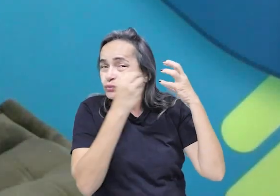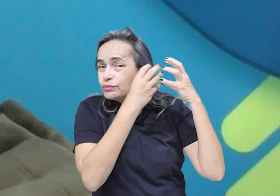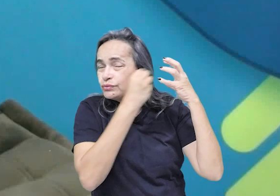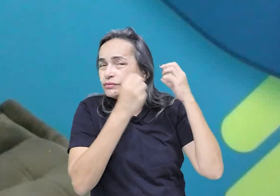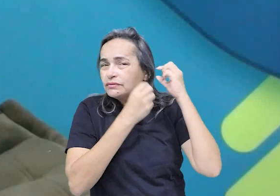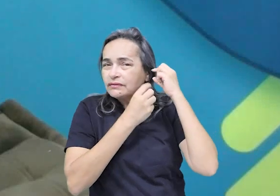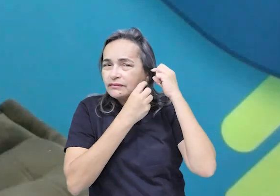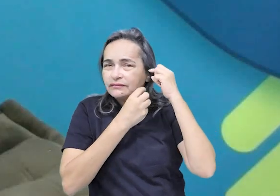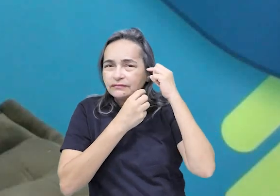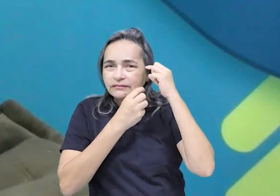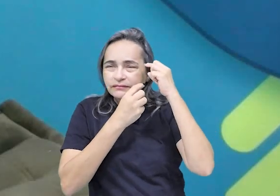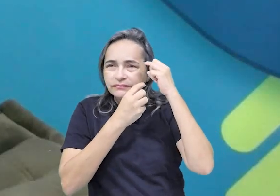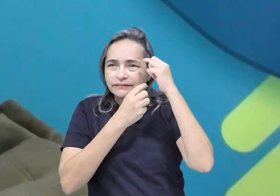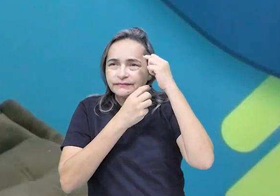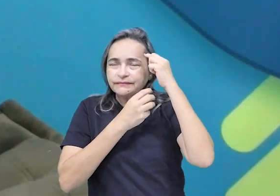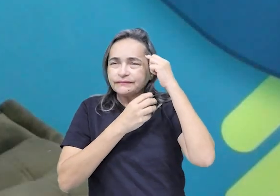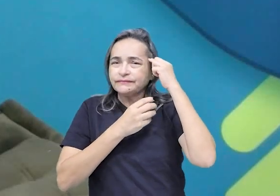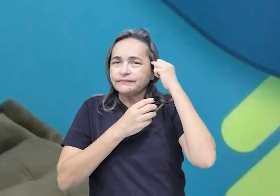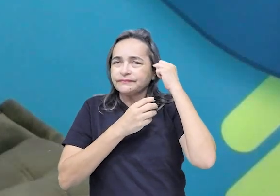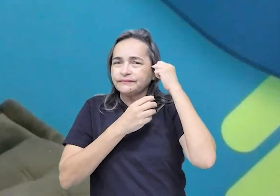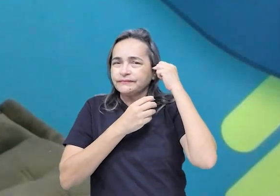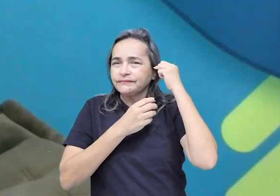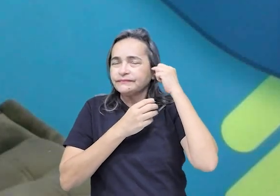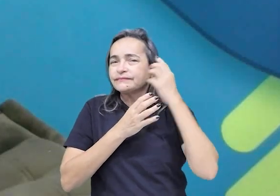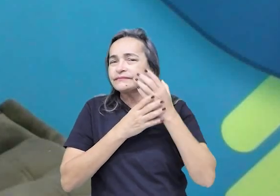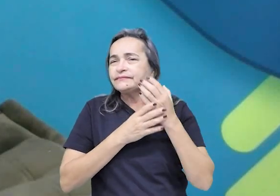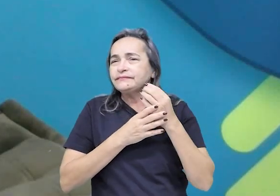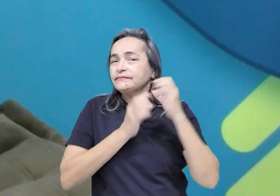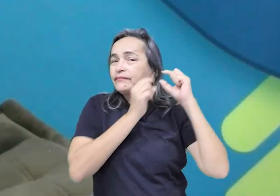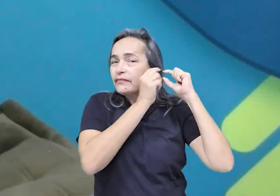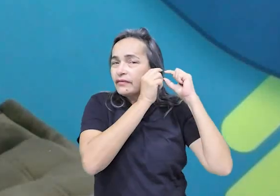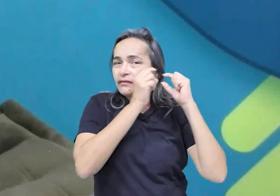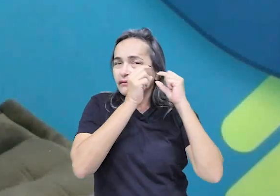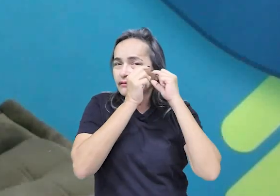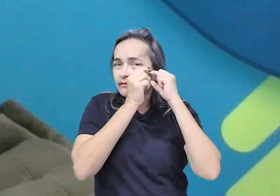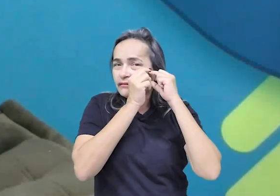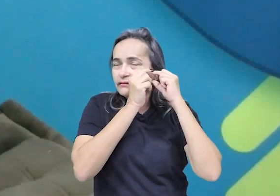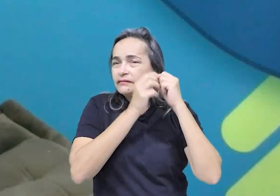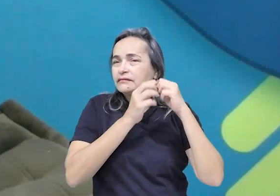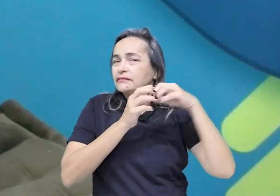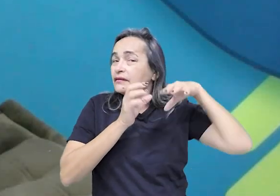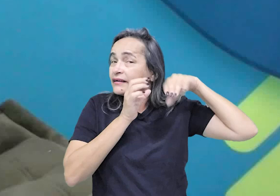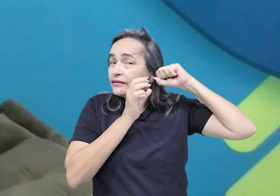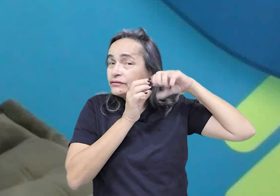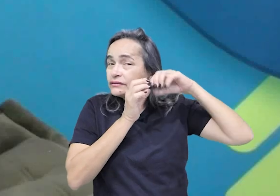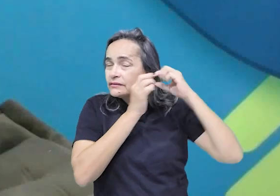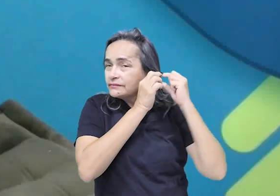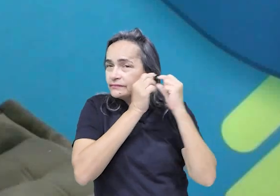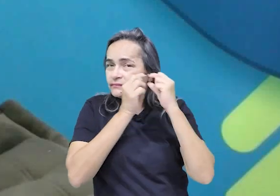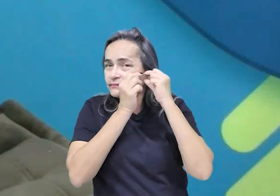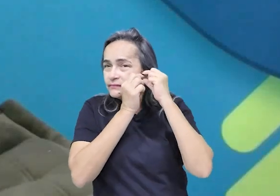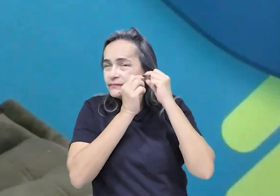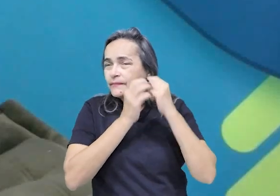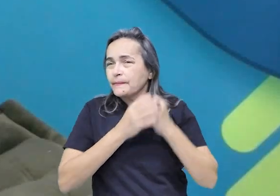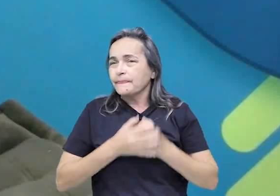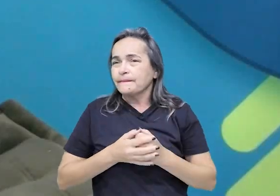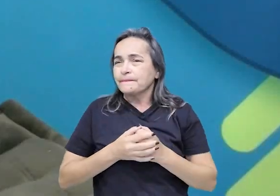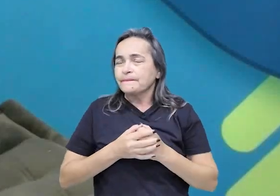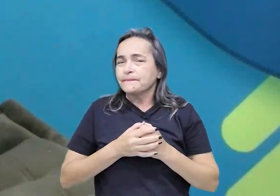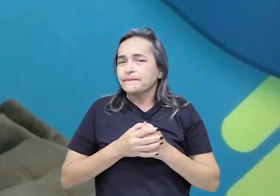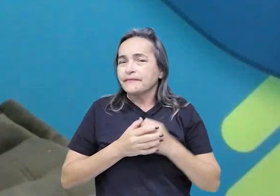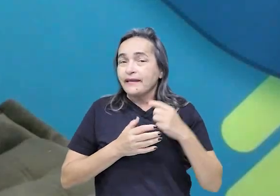ele é direcionado para o conduto auditivo. Nesse conduto auditivo, ele ganha, né,